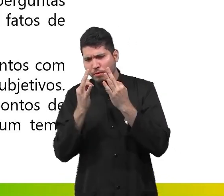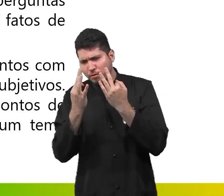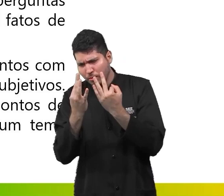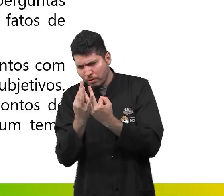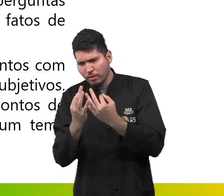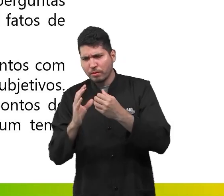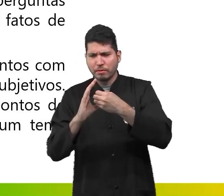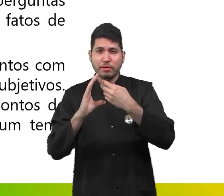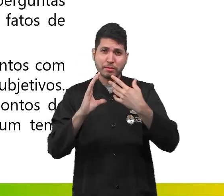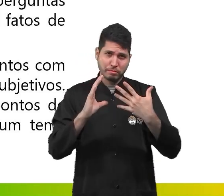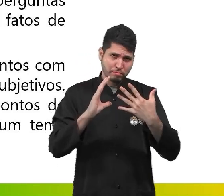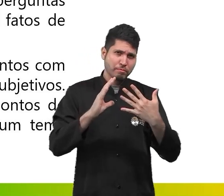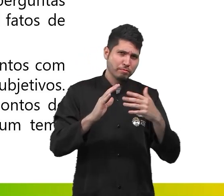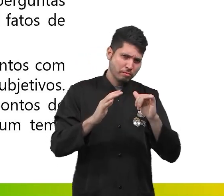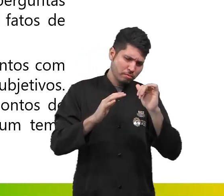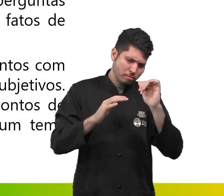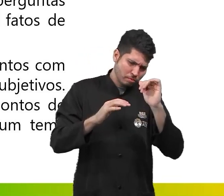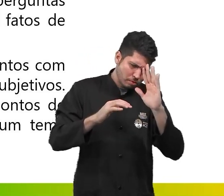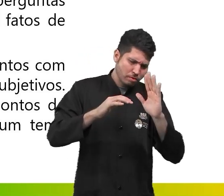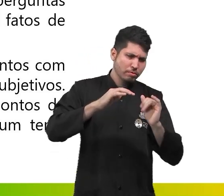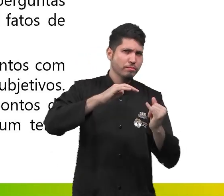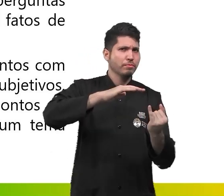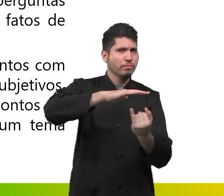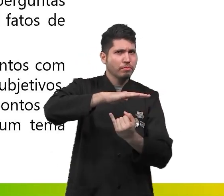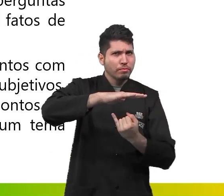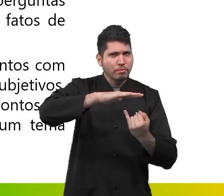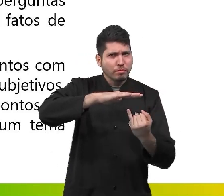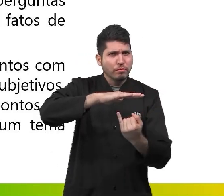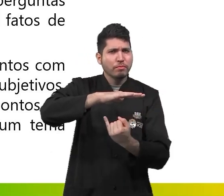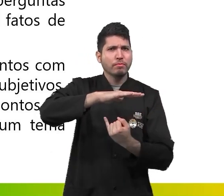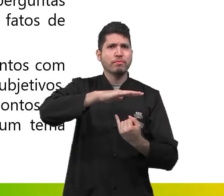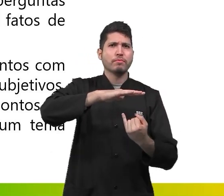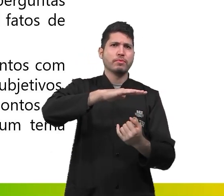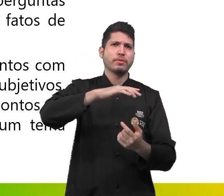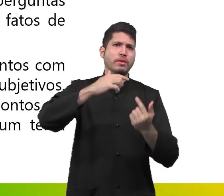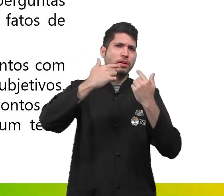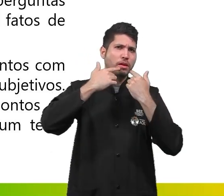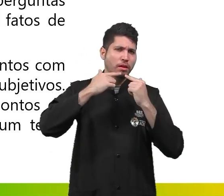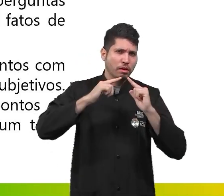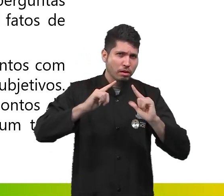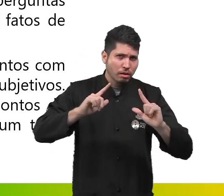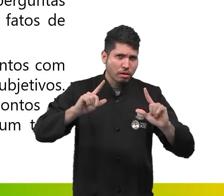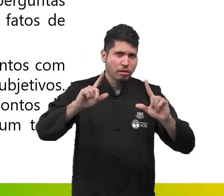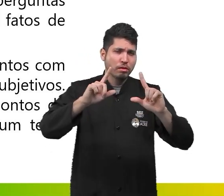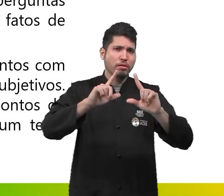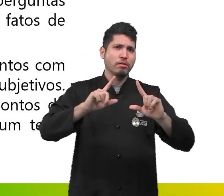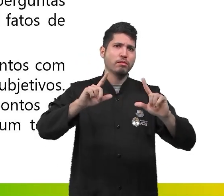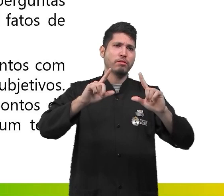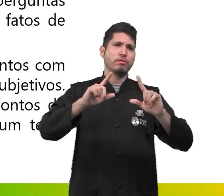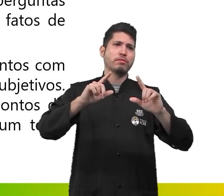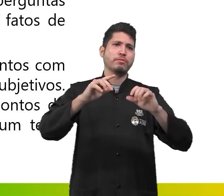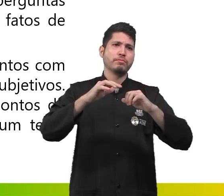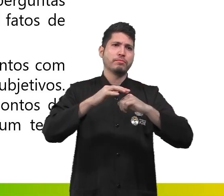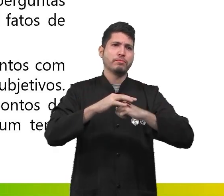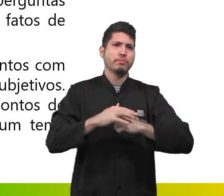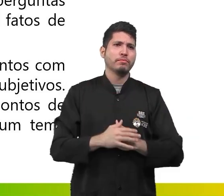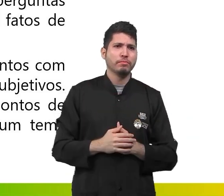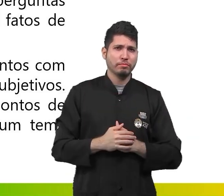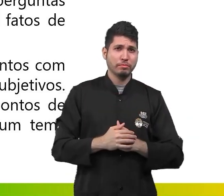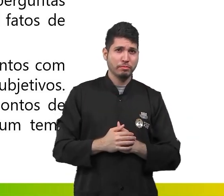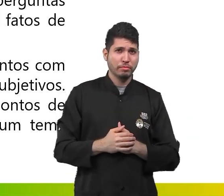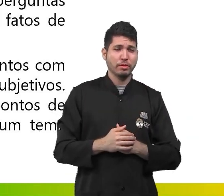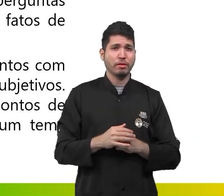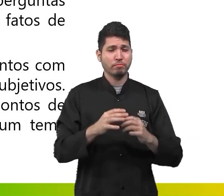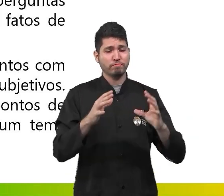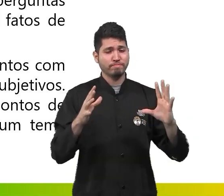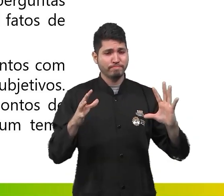formais, tanto é que se usa ali, a linguagem tem de ser observada, se usa essa questão da coesão, da